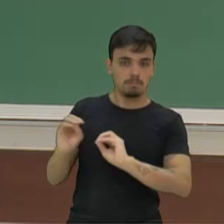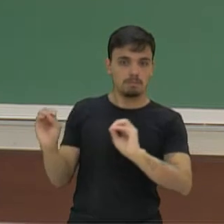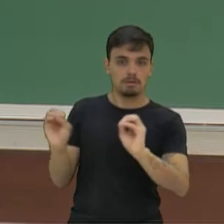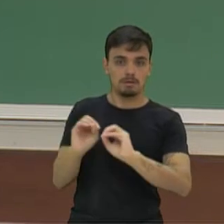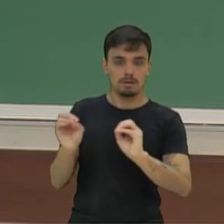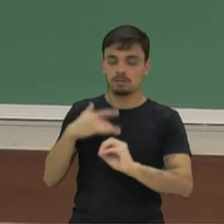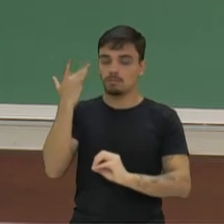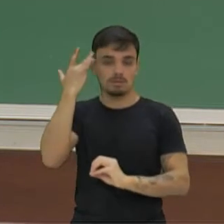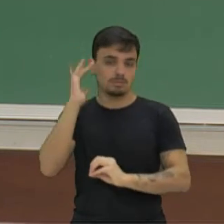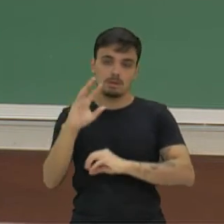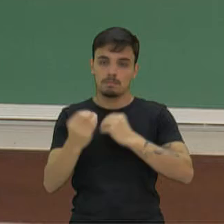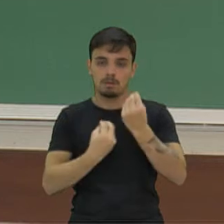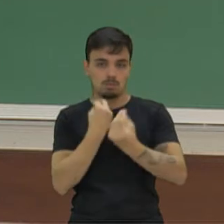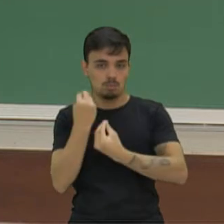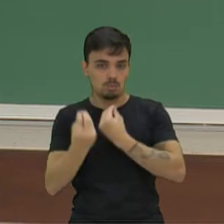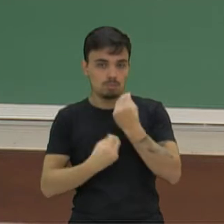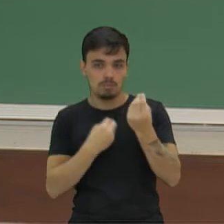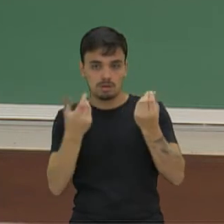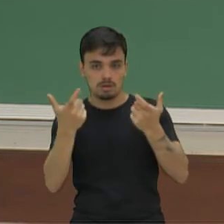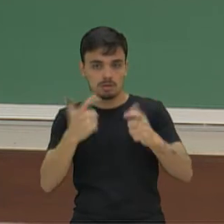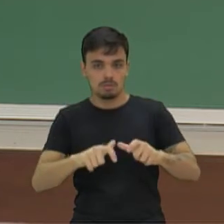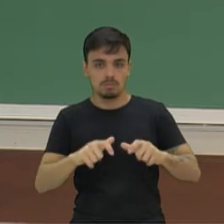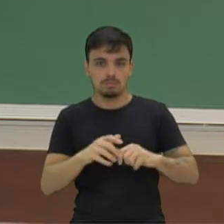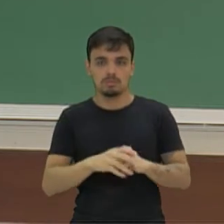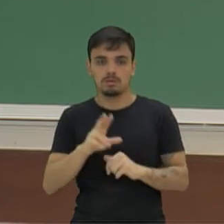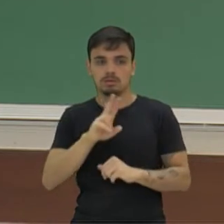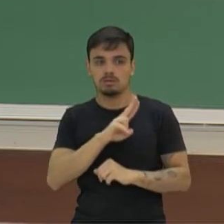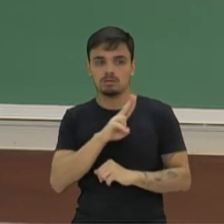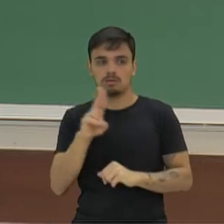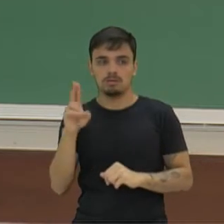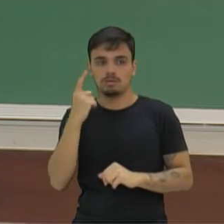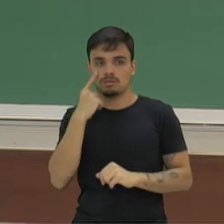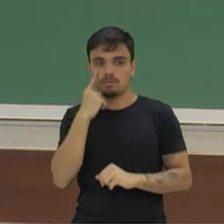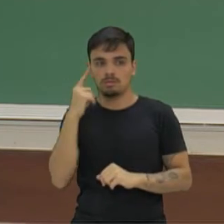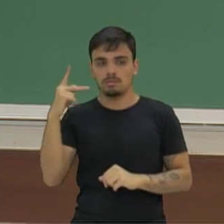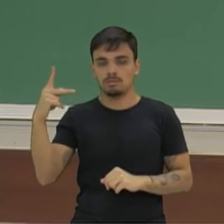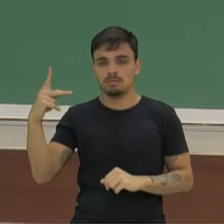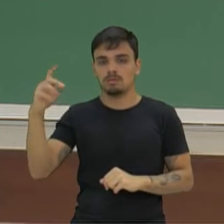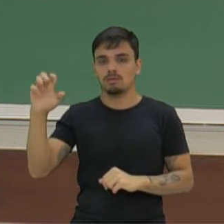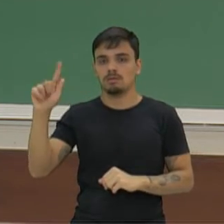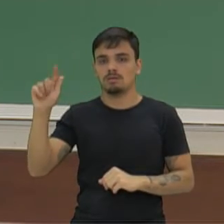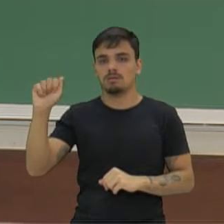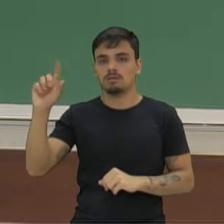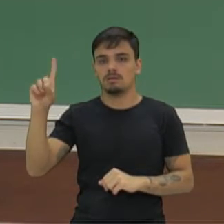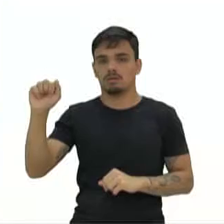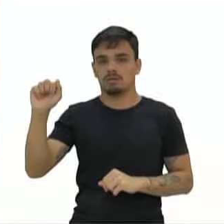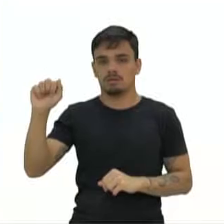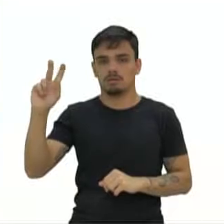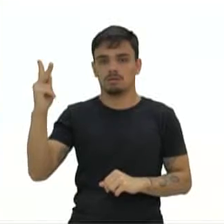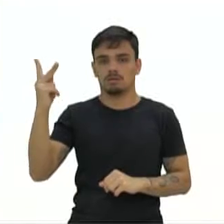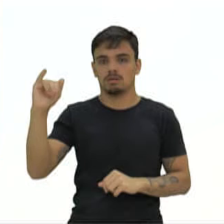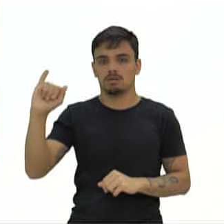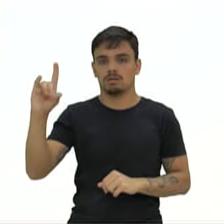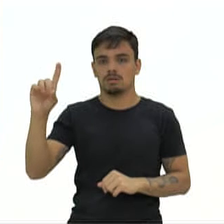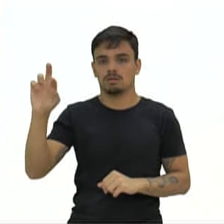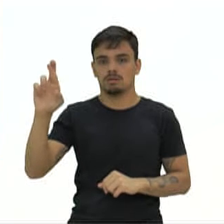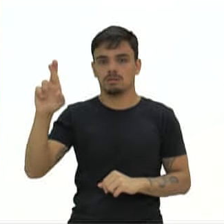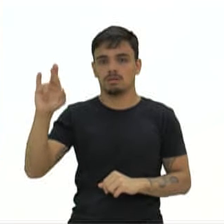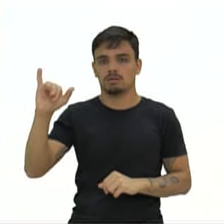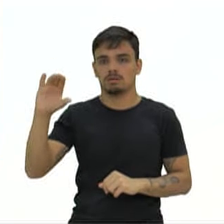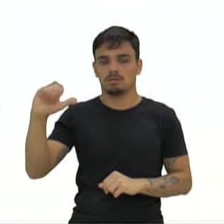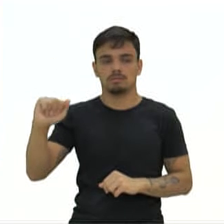sabemos para onde vão, a nossa chamada pegada hídrica. Olha só, a gente gasta água